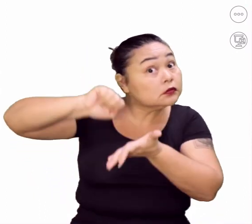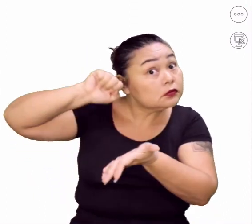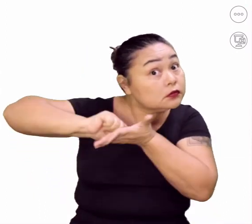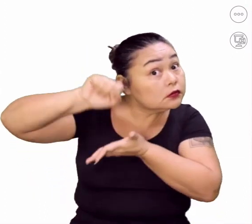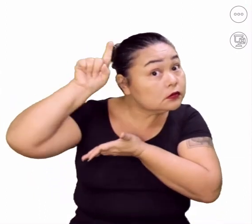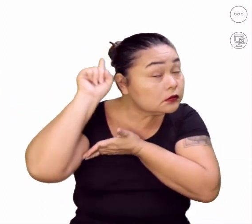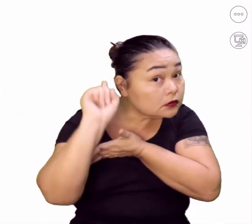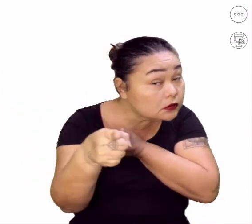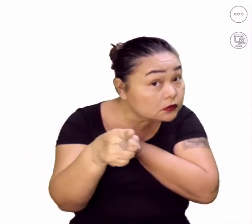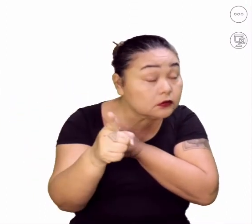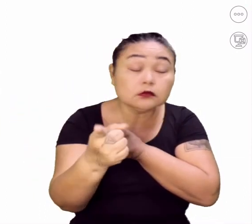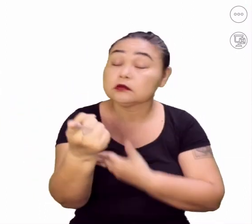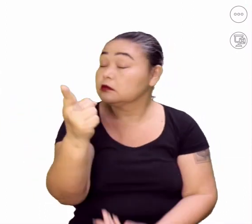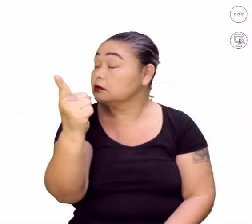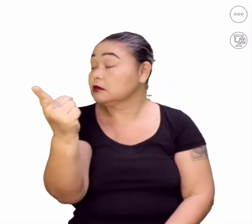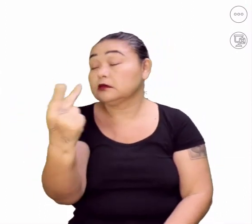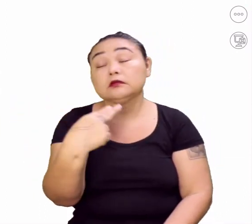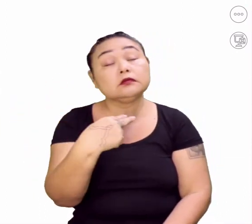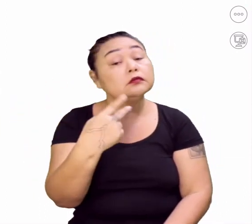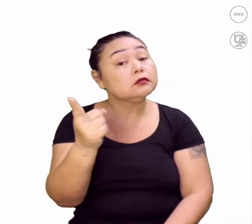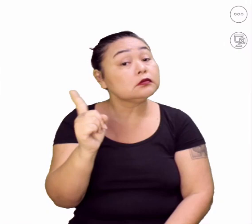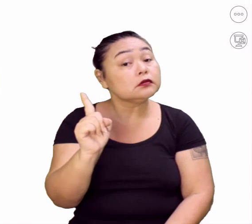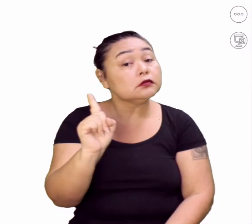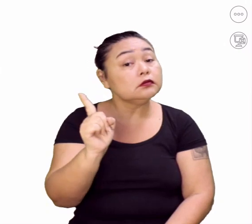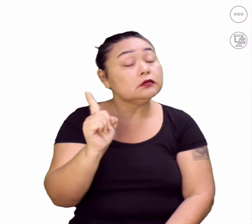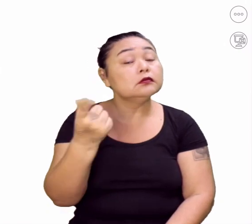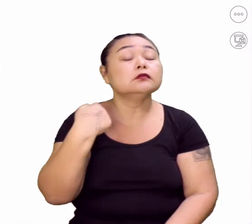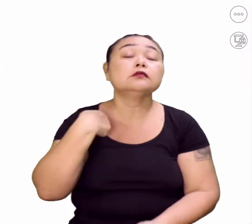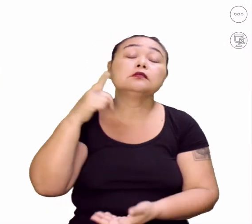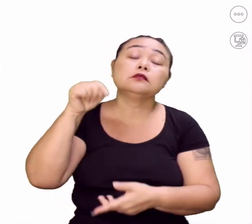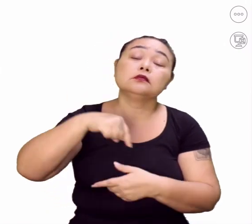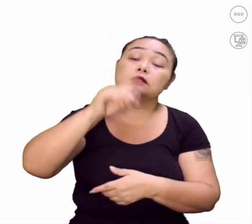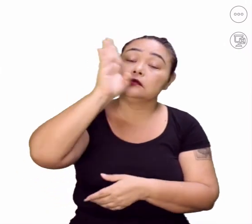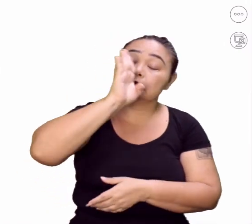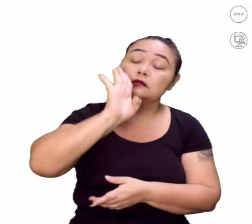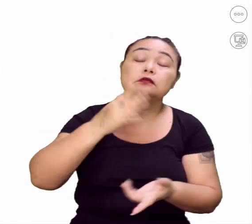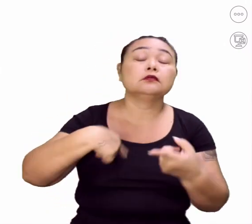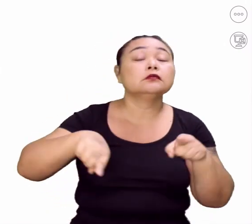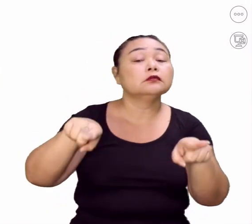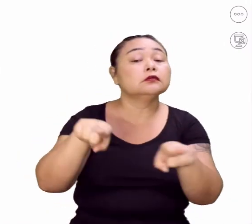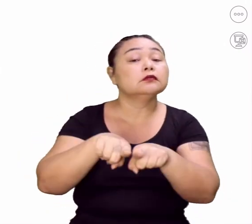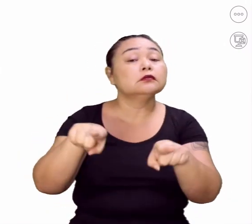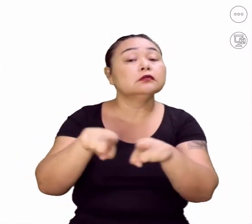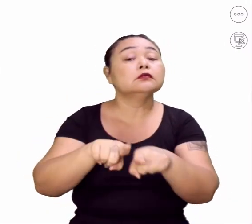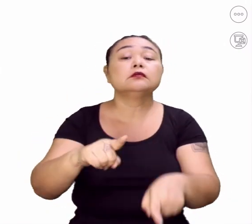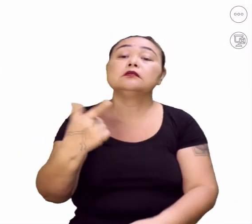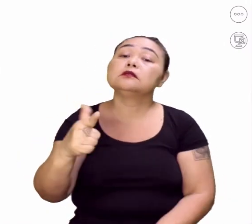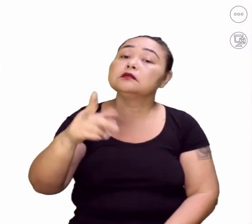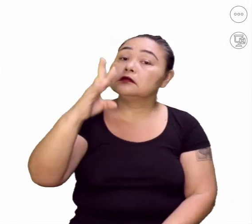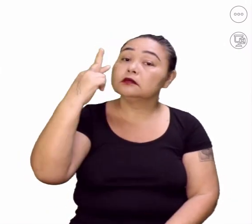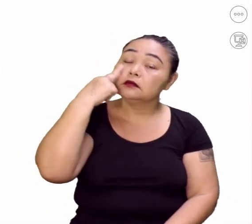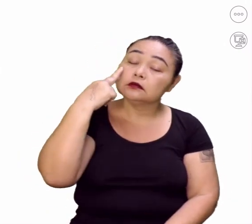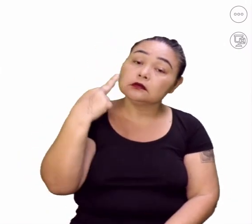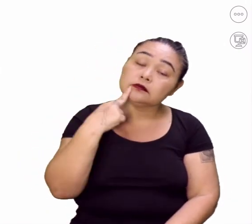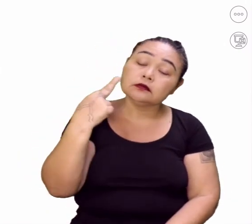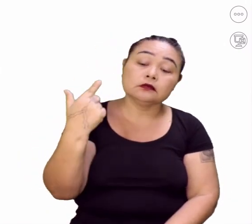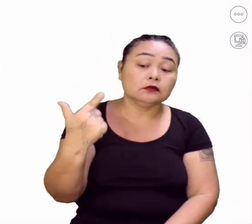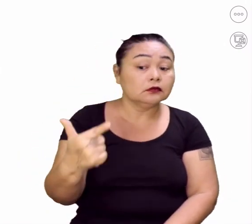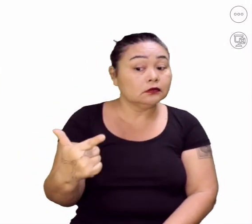isso. Não temos no Brasil e não temos em Rondônia. Exato. Vamos